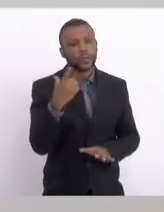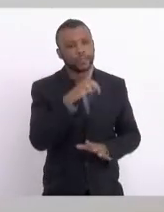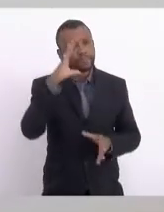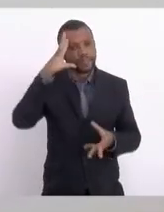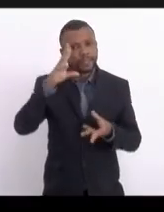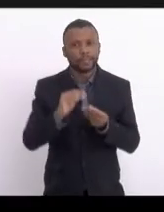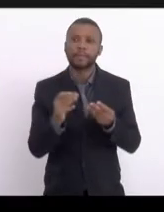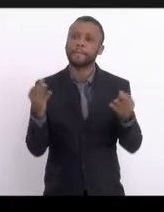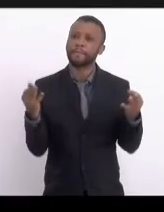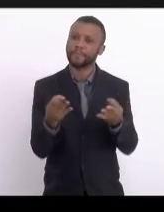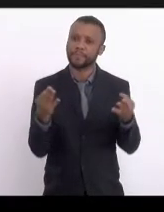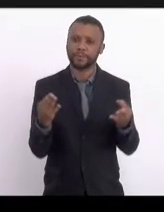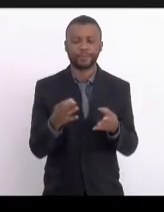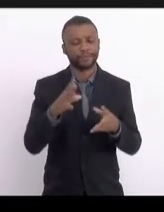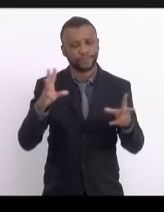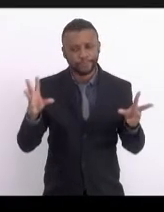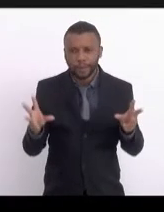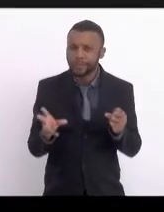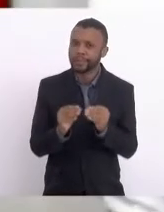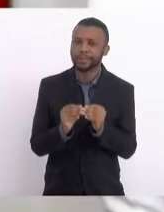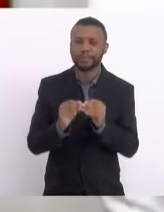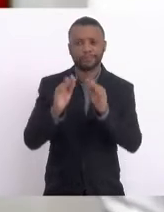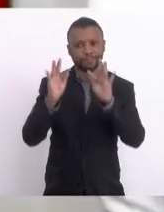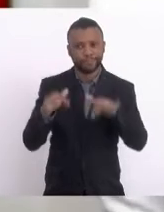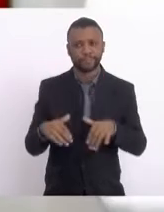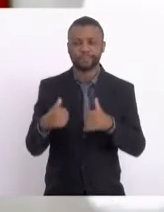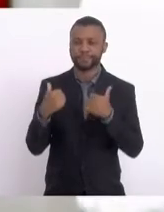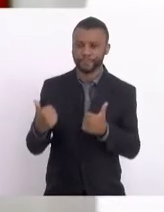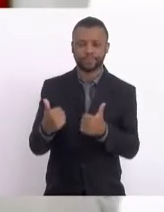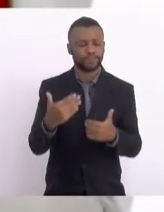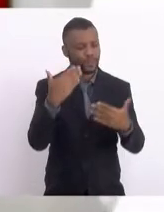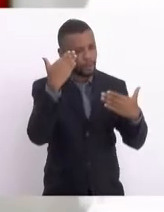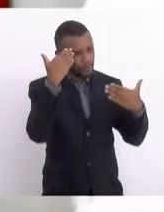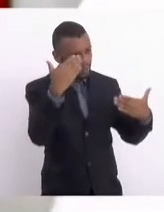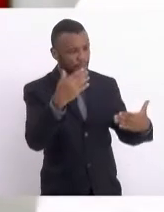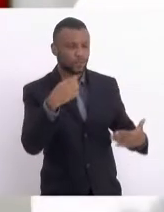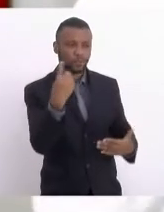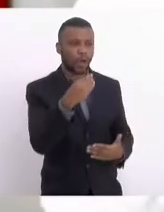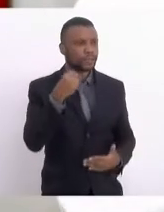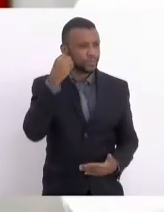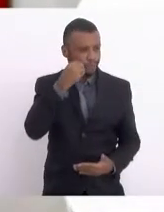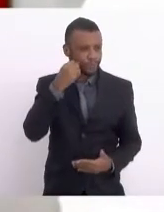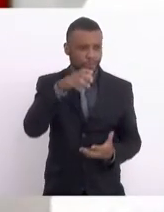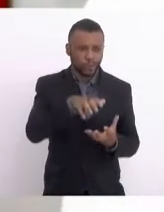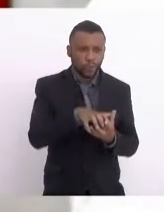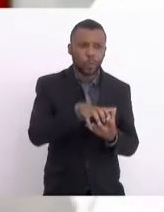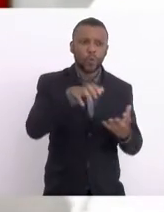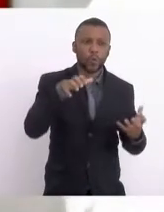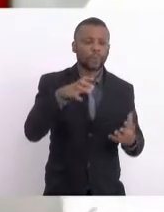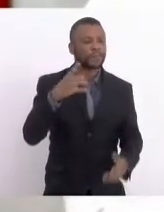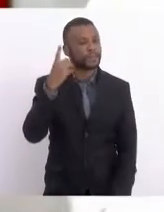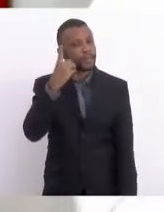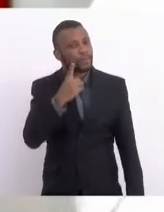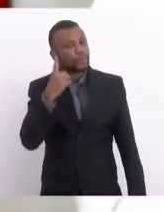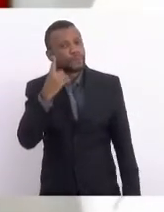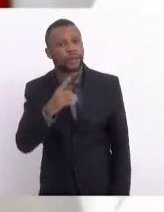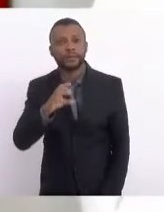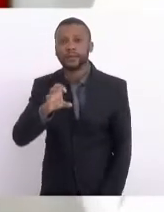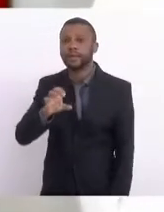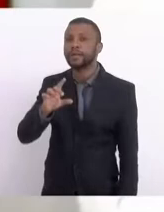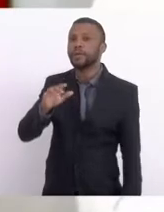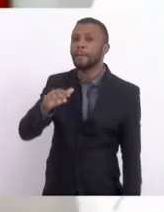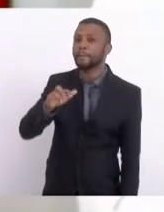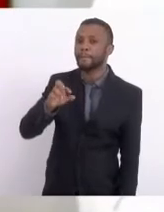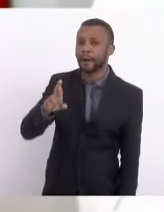ajuda. Obrigada, nosso querido decano, deputado Eliomar Coelho. Não, não havendo mais quem